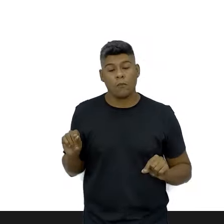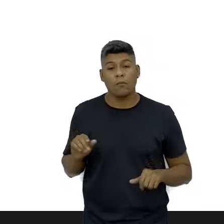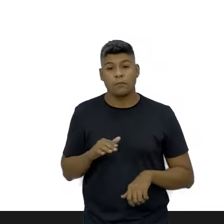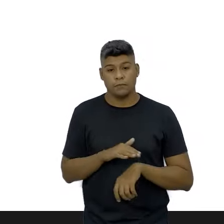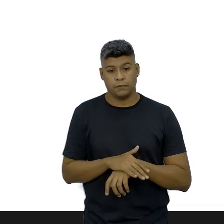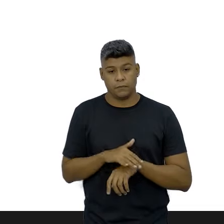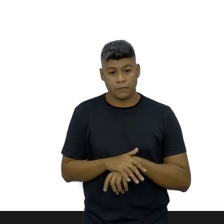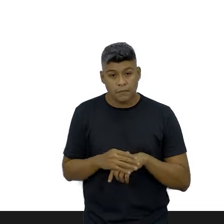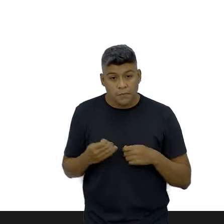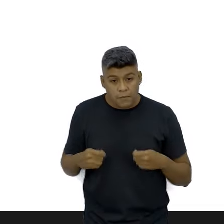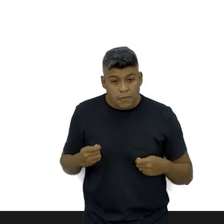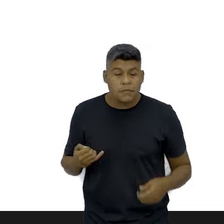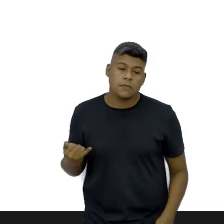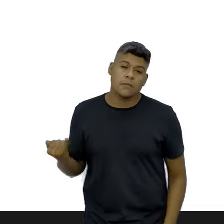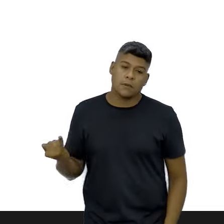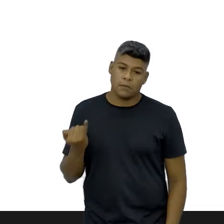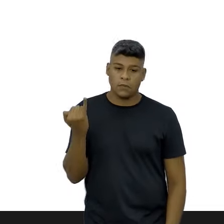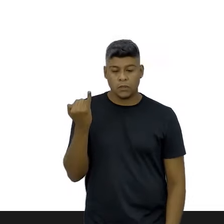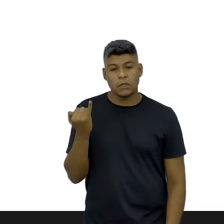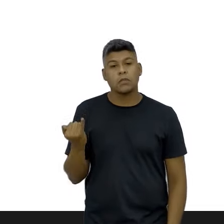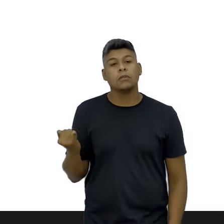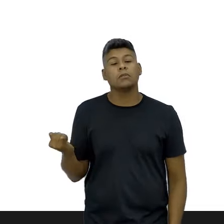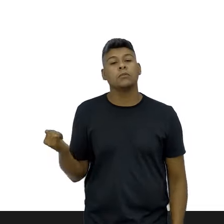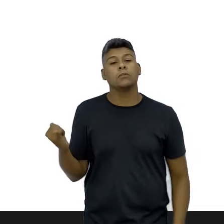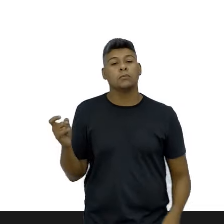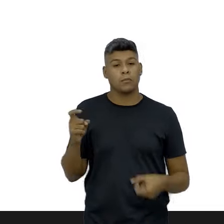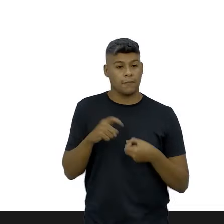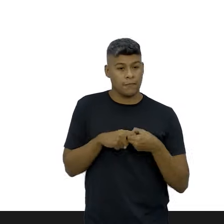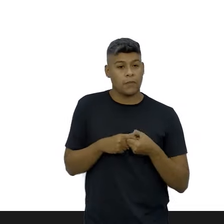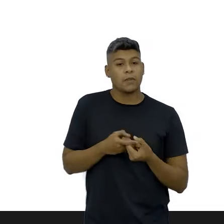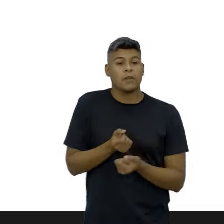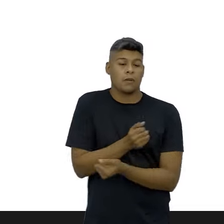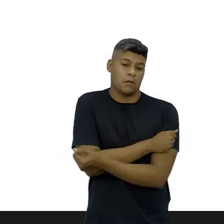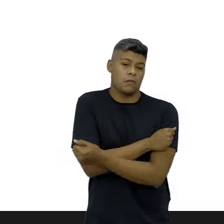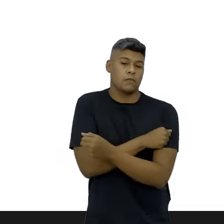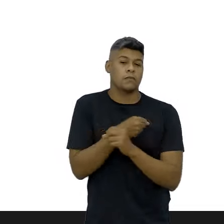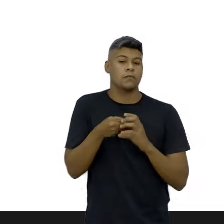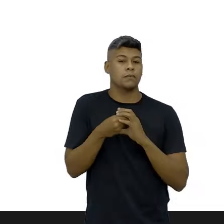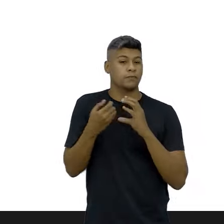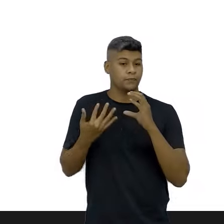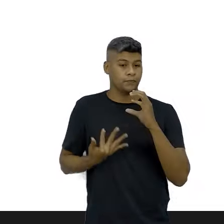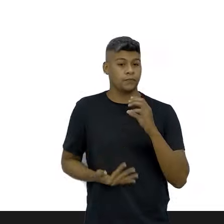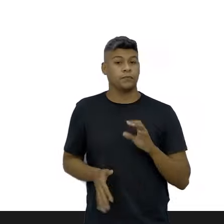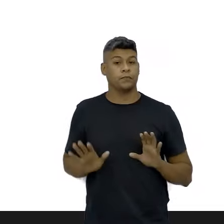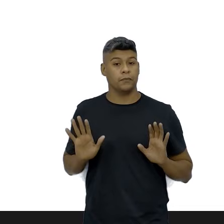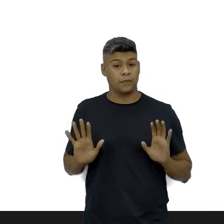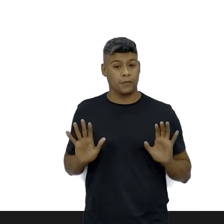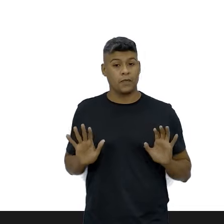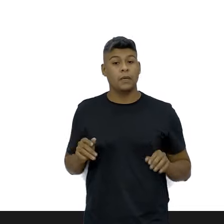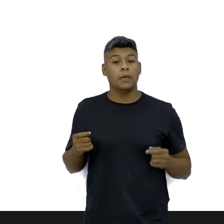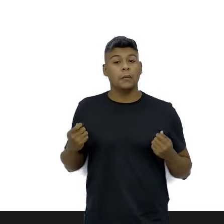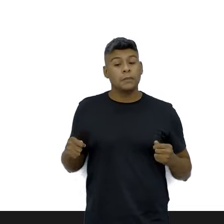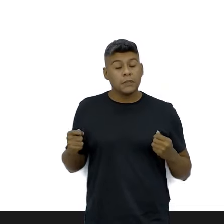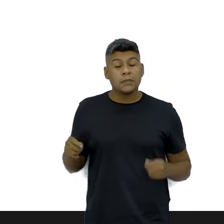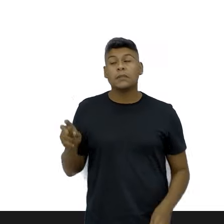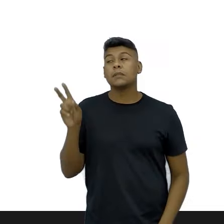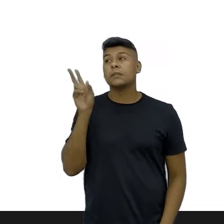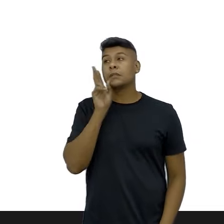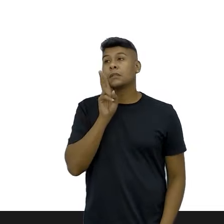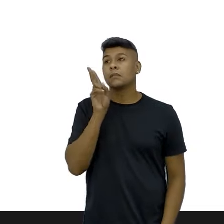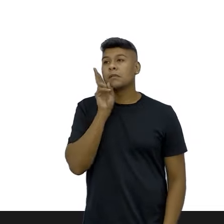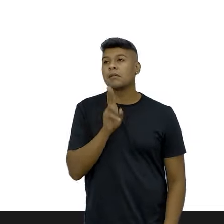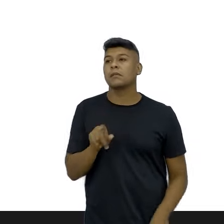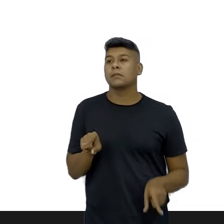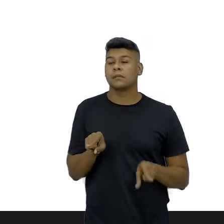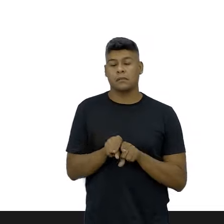fizer necessário, é importante retomar com os estudantes esses aspectos, né? Em terceiro lugar, nós precisamos considerar também,